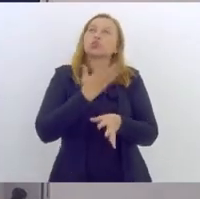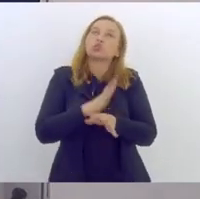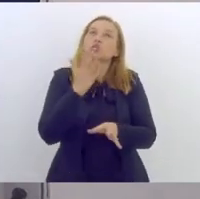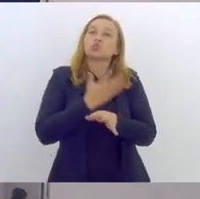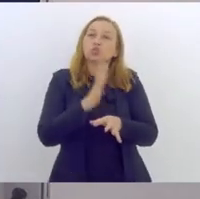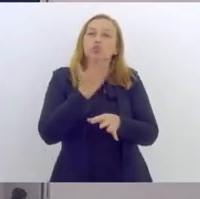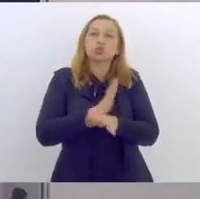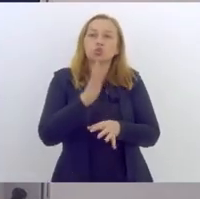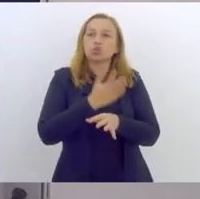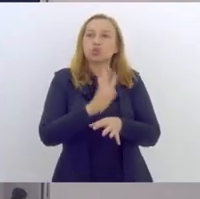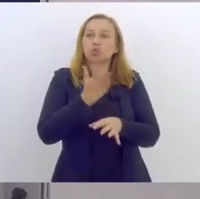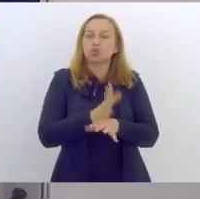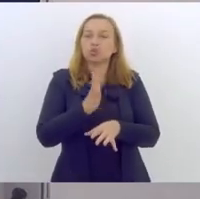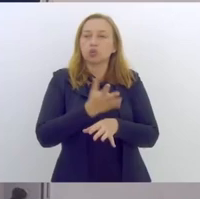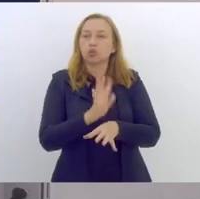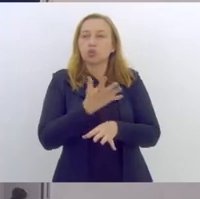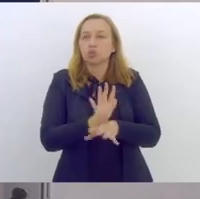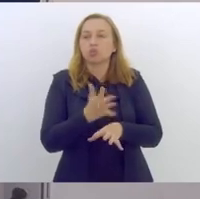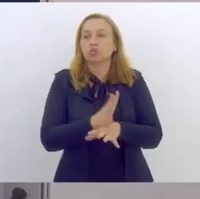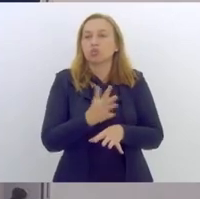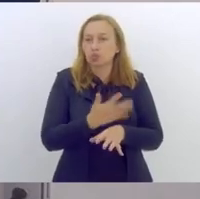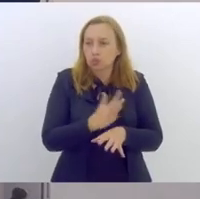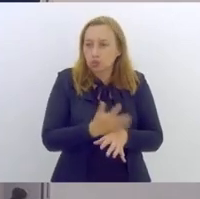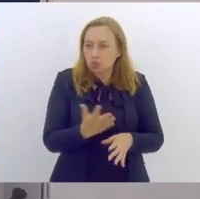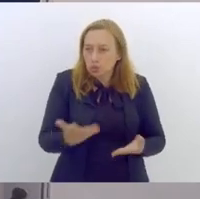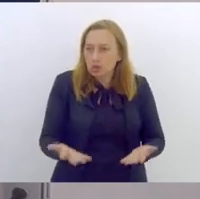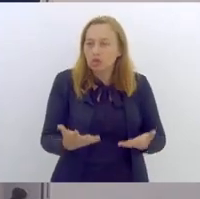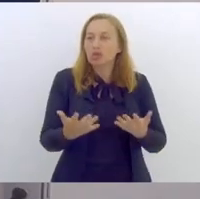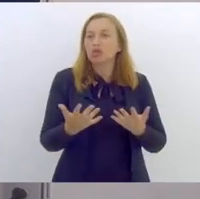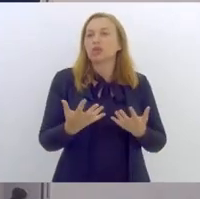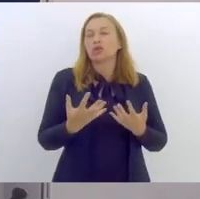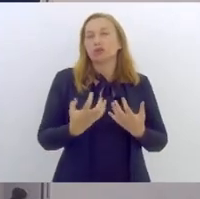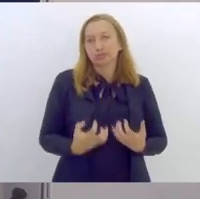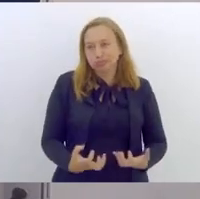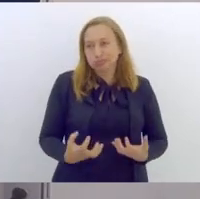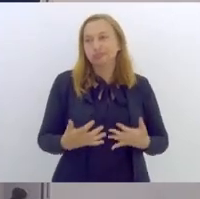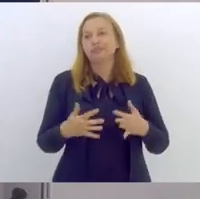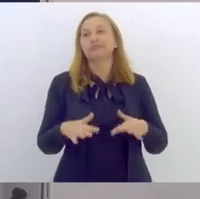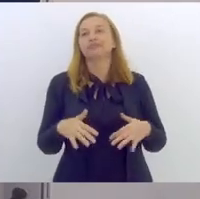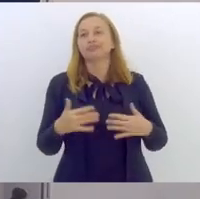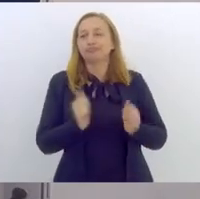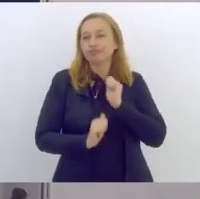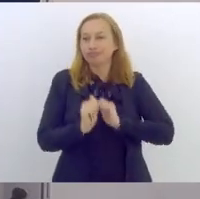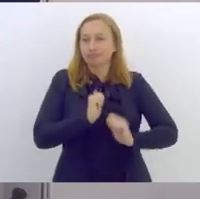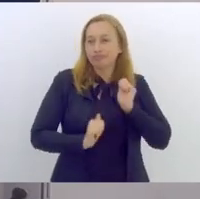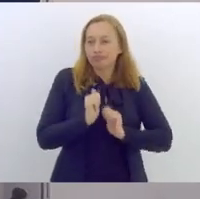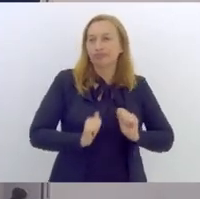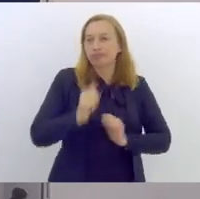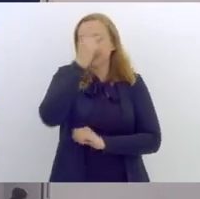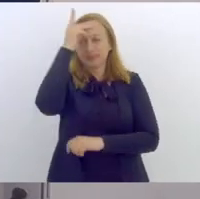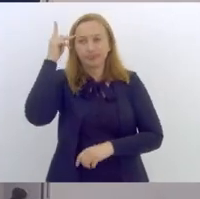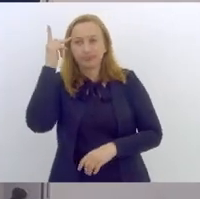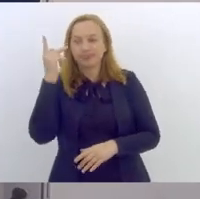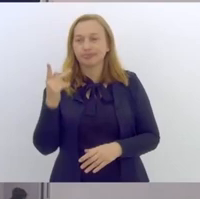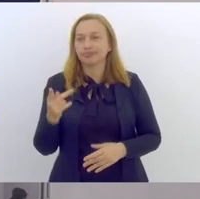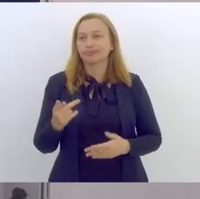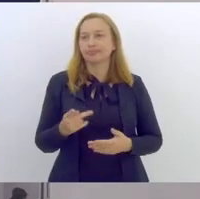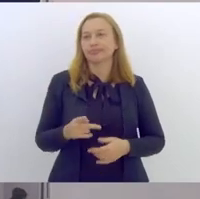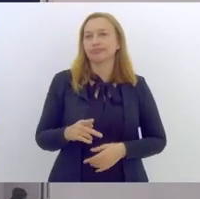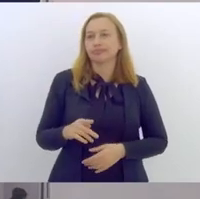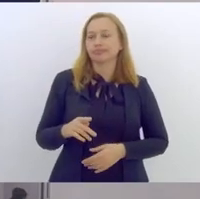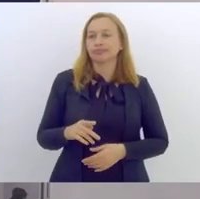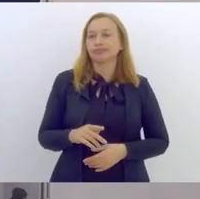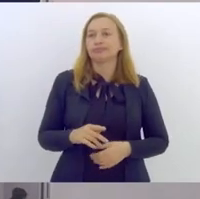isso tá gerando é um excesso de lesões e tudo então assim ansiedade das pessoas dos candidatos quais seja